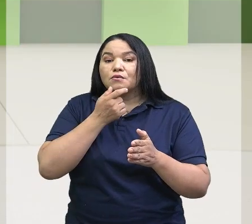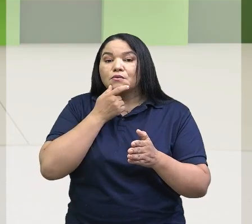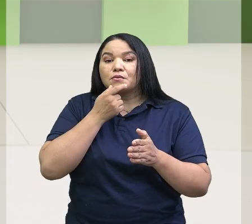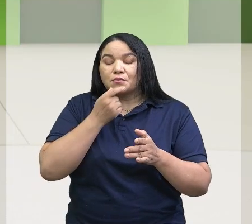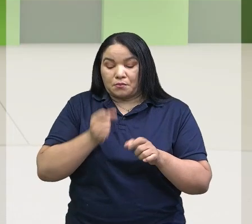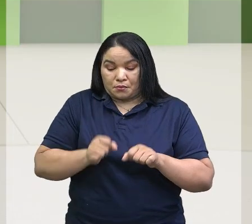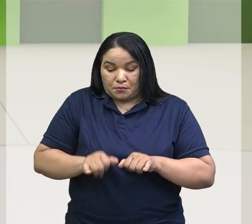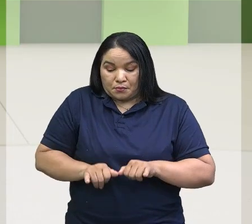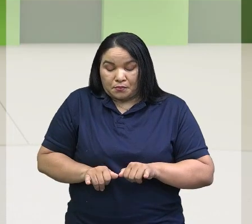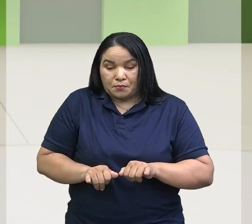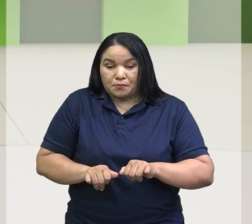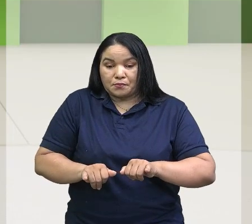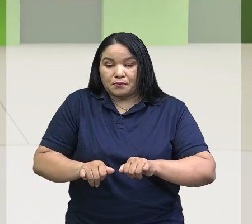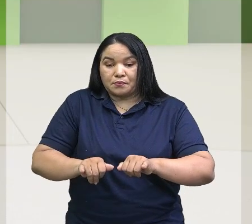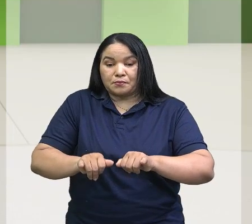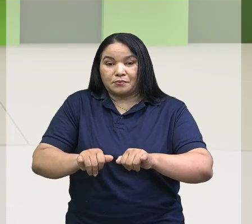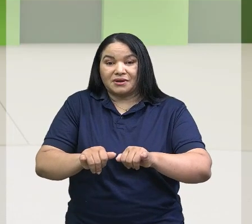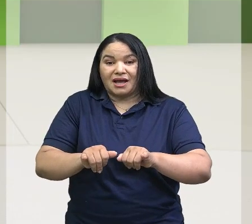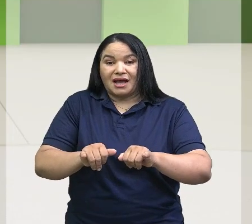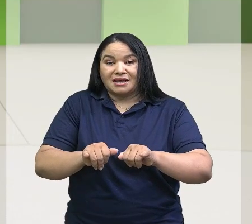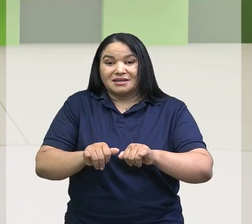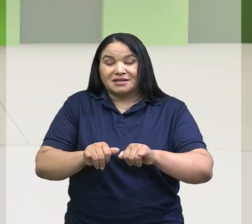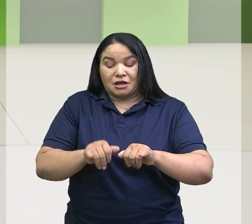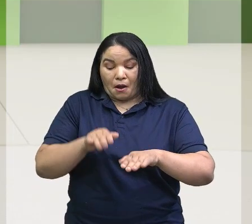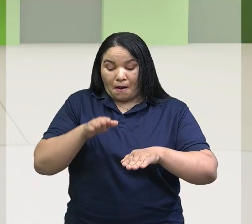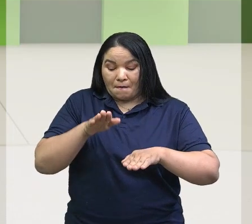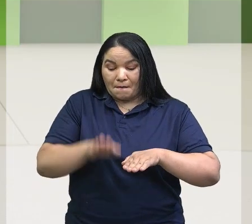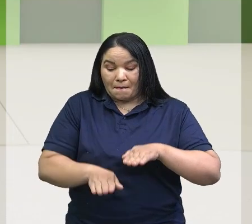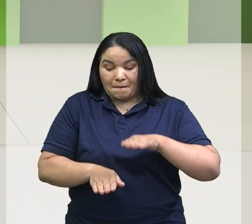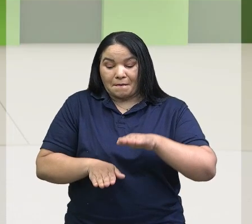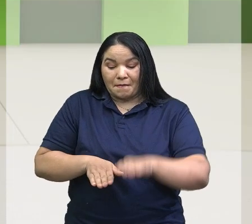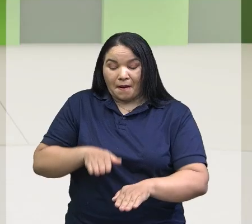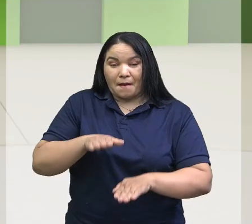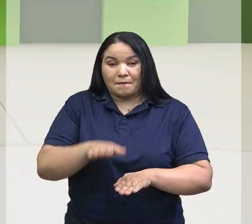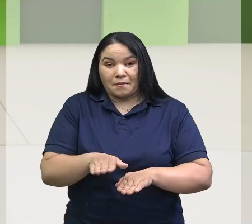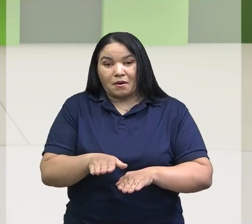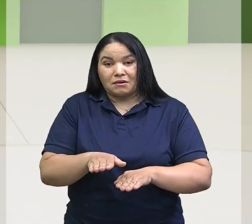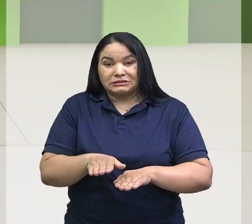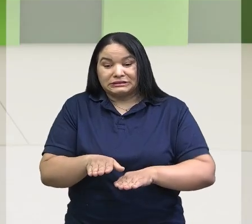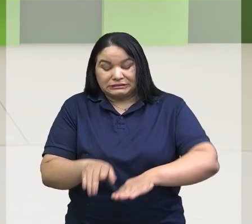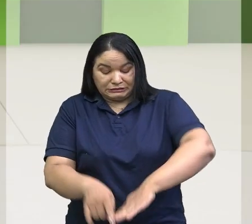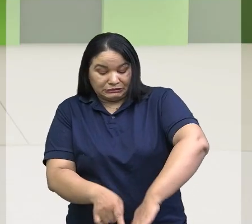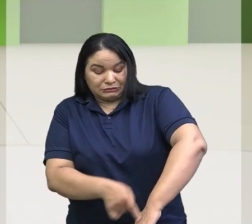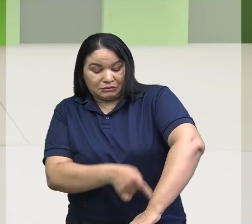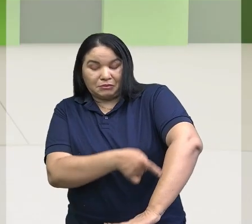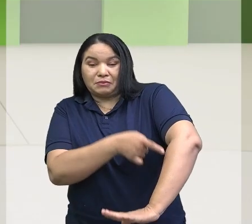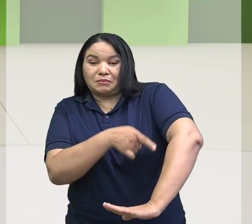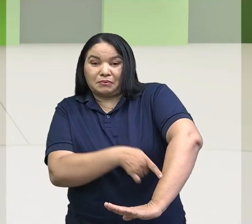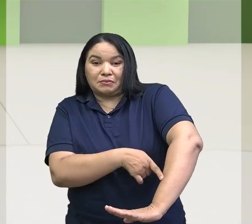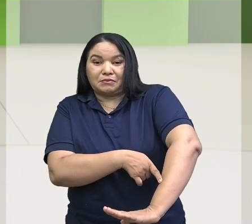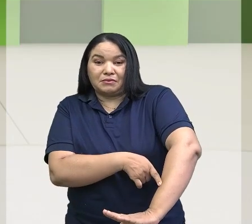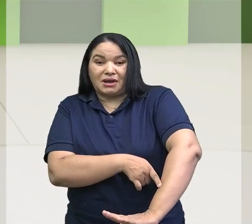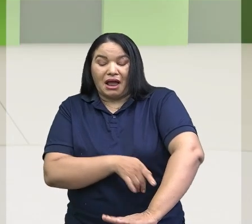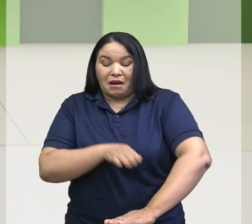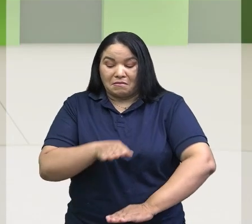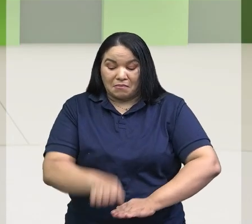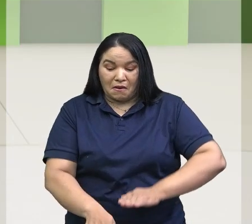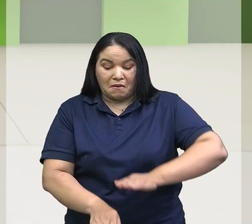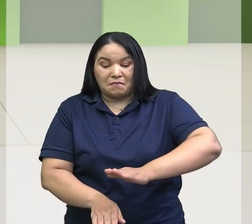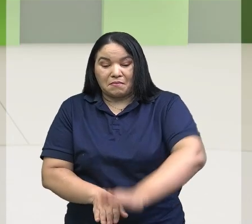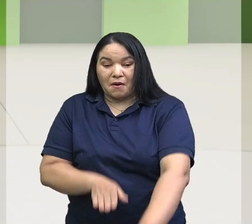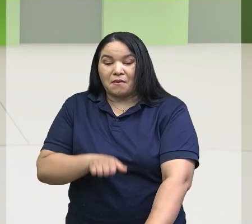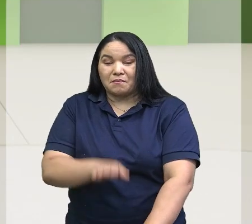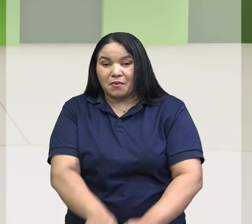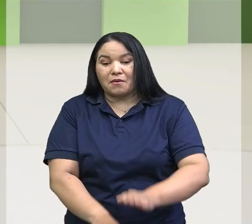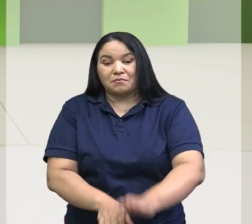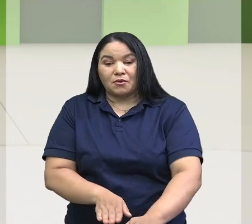carrinho, ele está com os pés completamente dentro ali dessa água, né? Como é uma água que pode ter ali lixo,